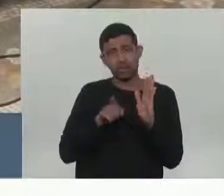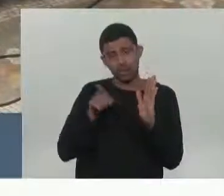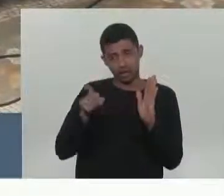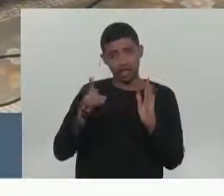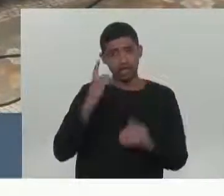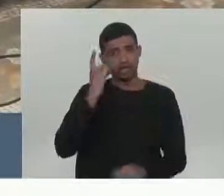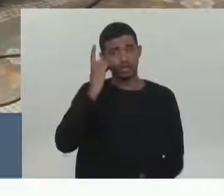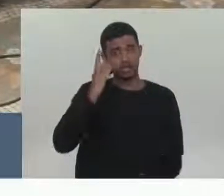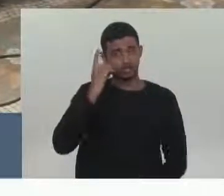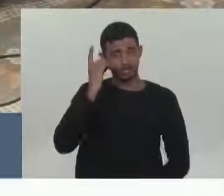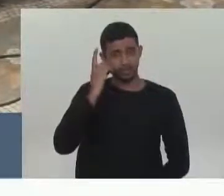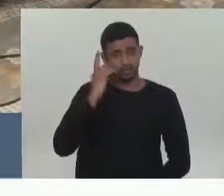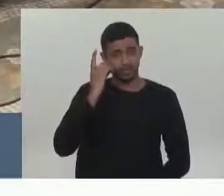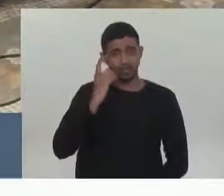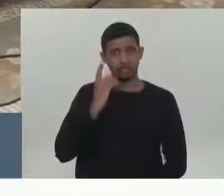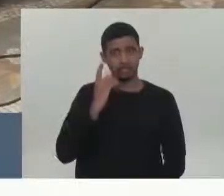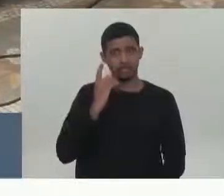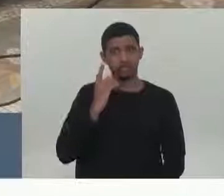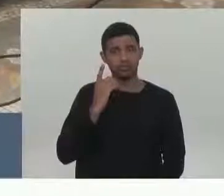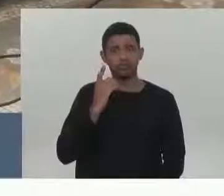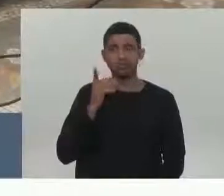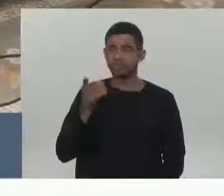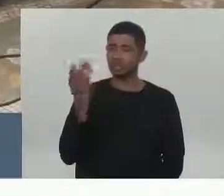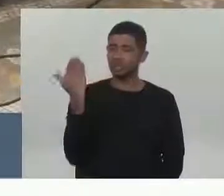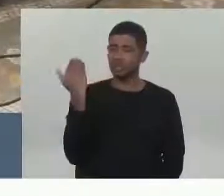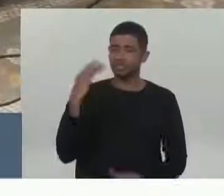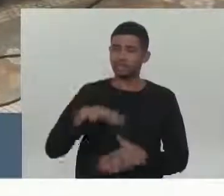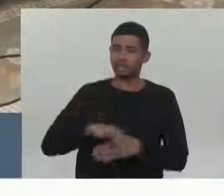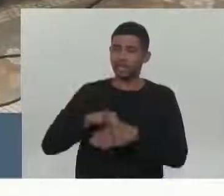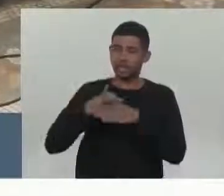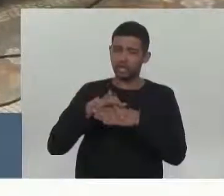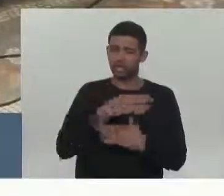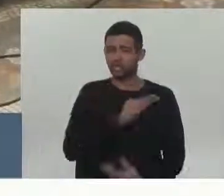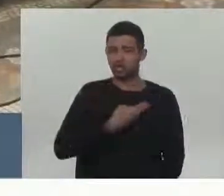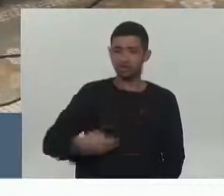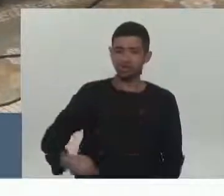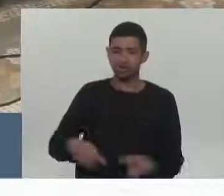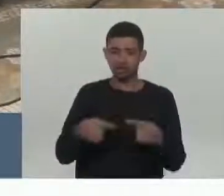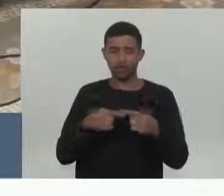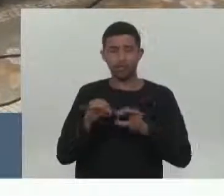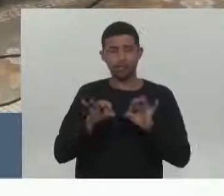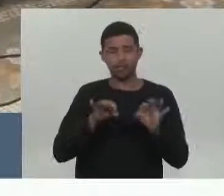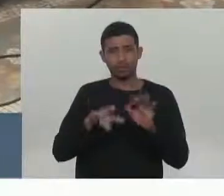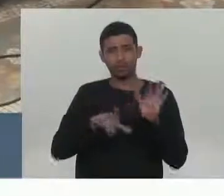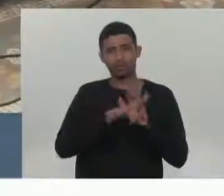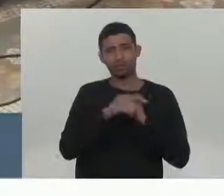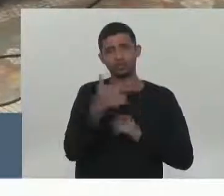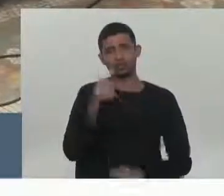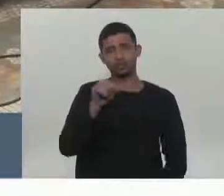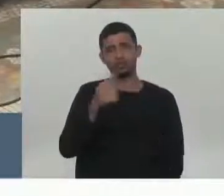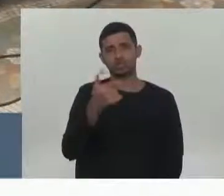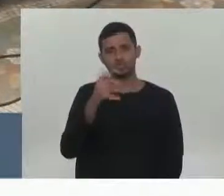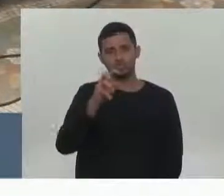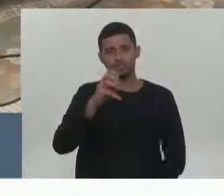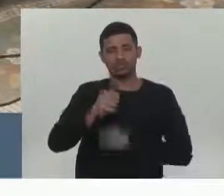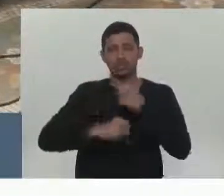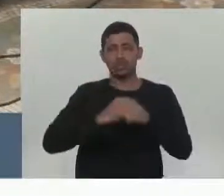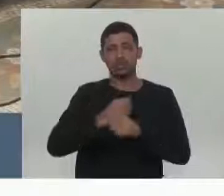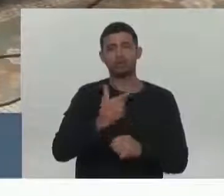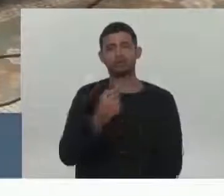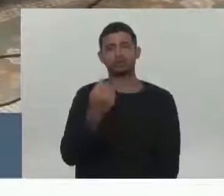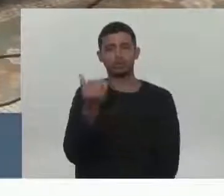excelentíssimo deputado colocou enquanto líder do governo ao projeto de lei 1825 de 2006,